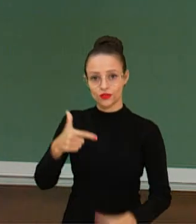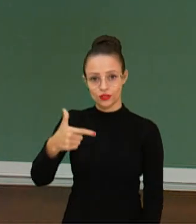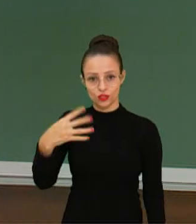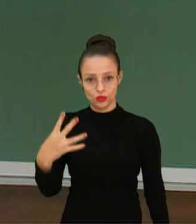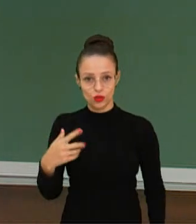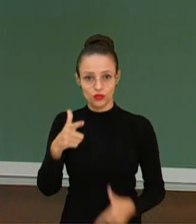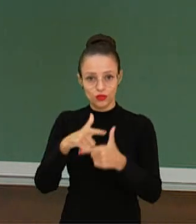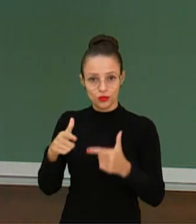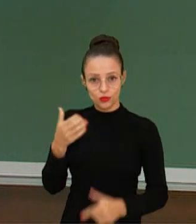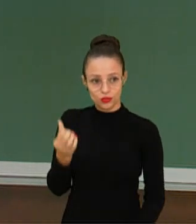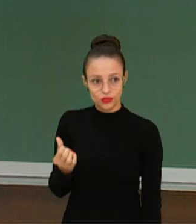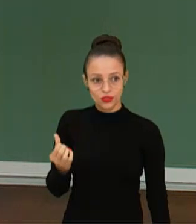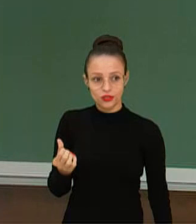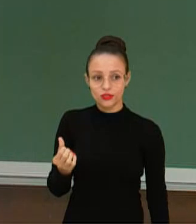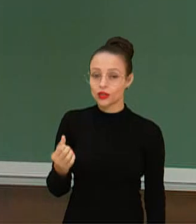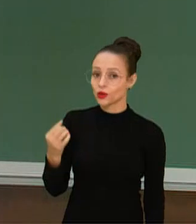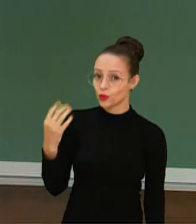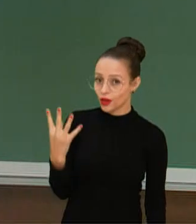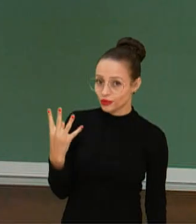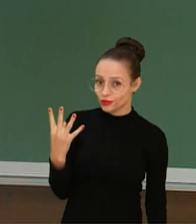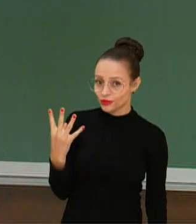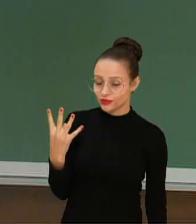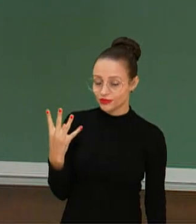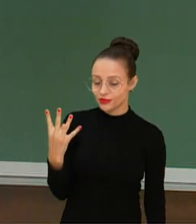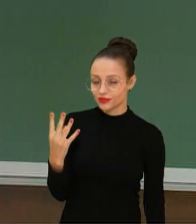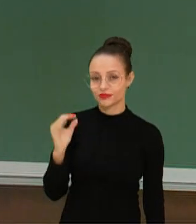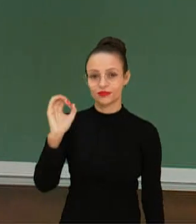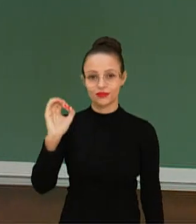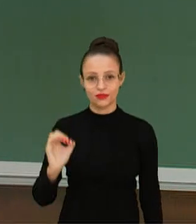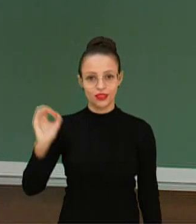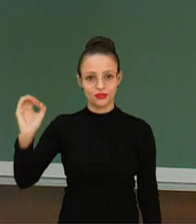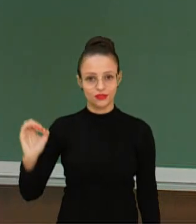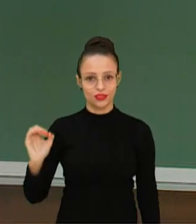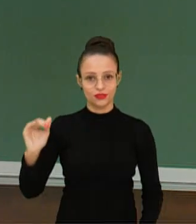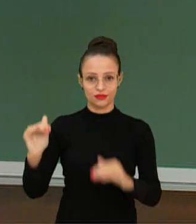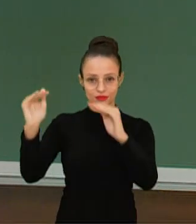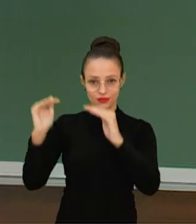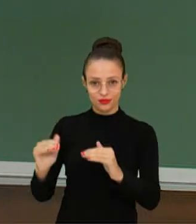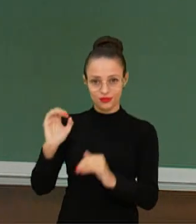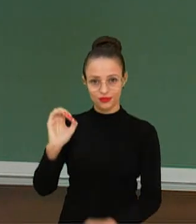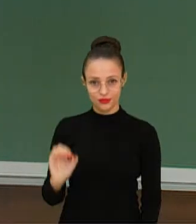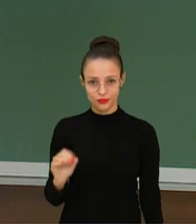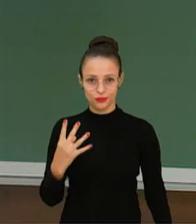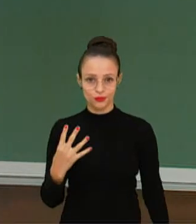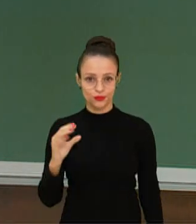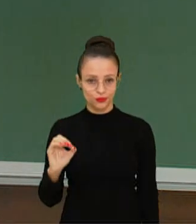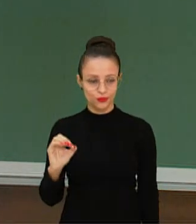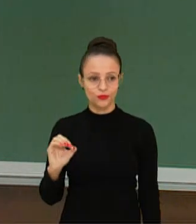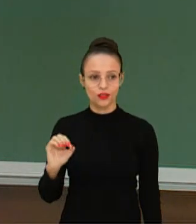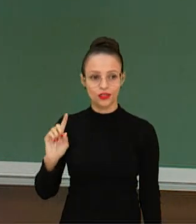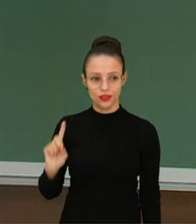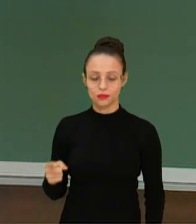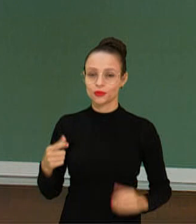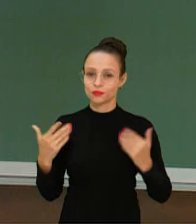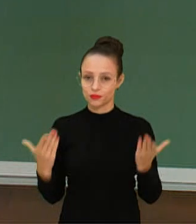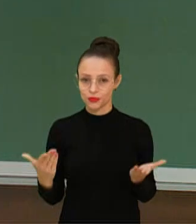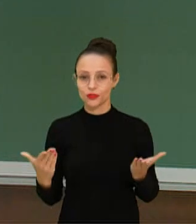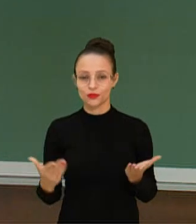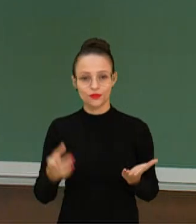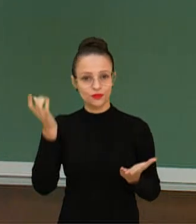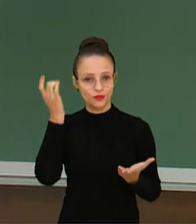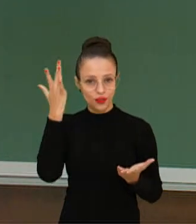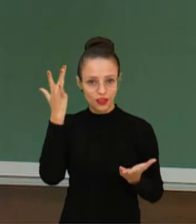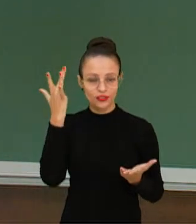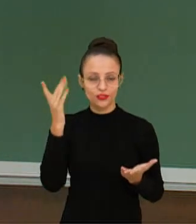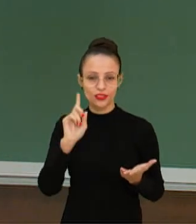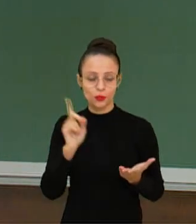por 6, que dá 4, 1, e repetir esses 4 zeros em baixo. Aí fica fácil você fazer a conta e